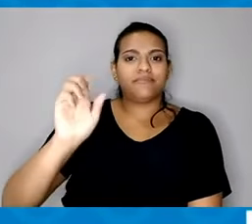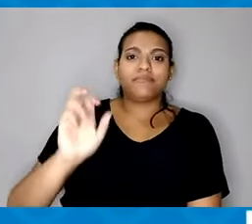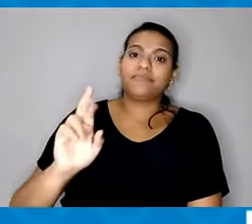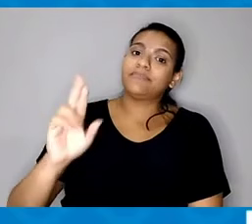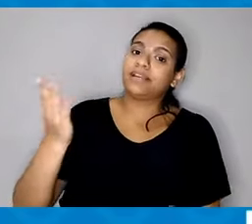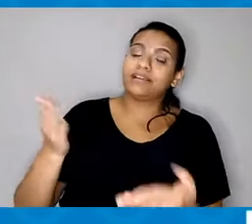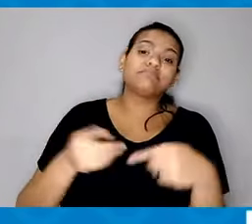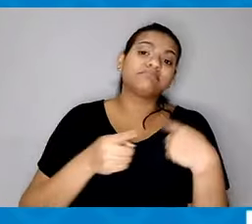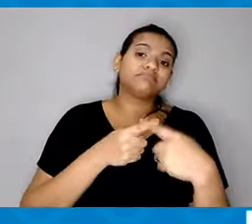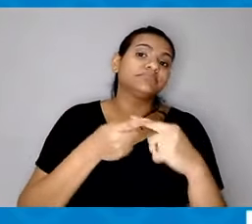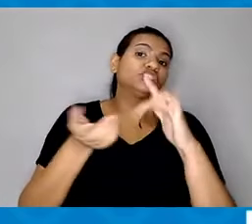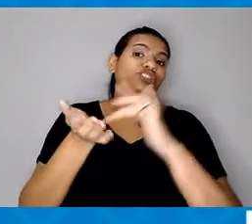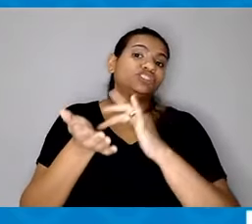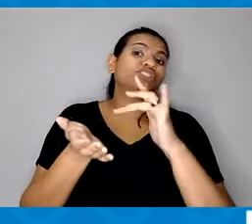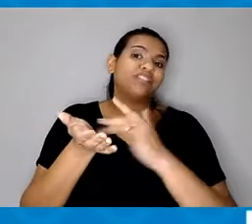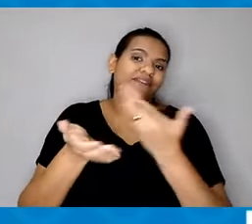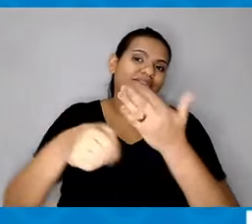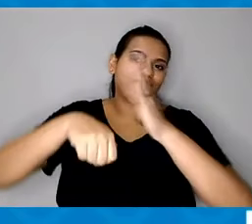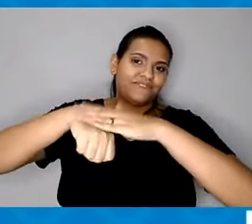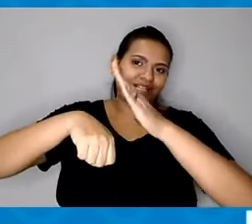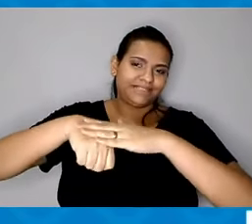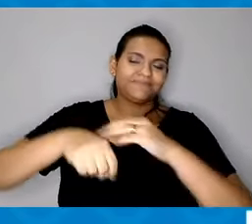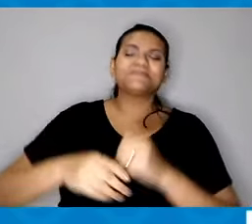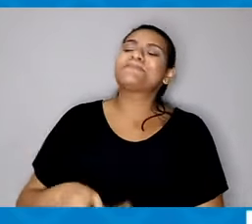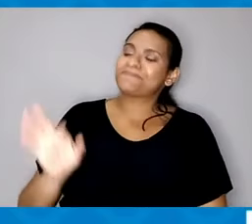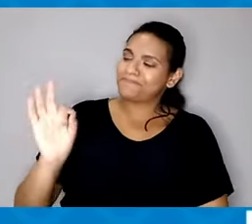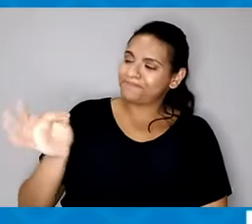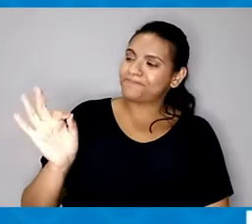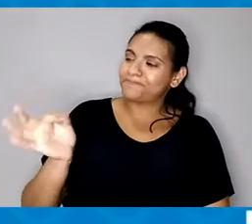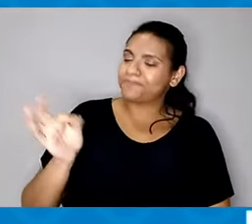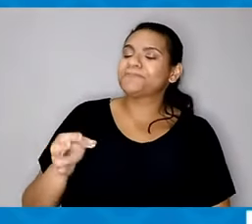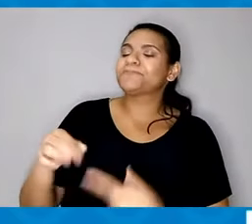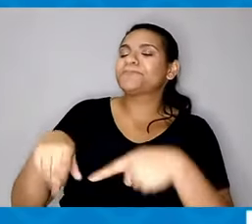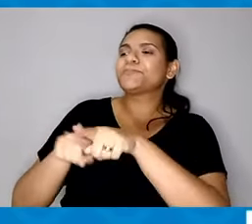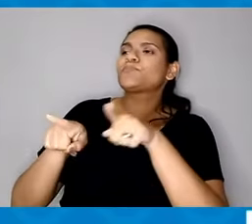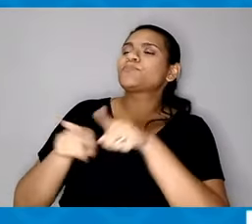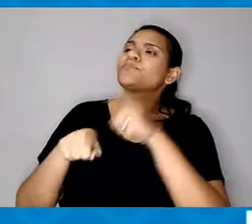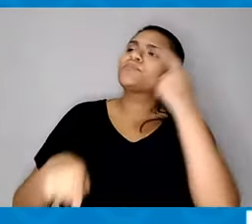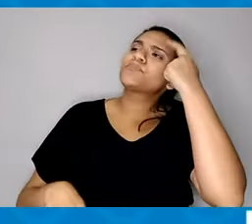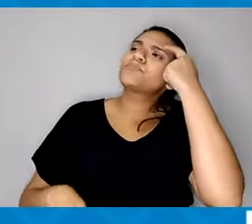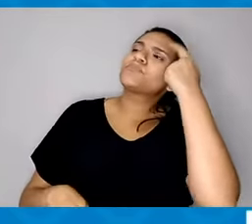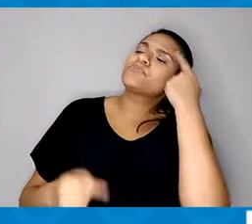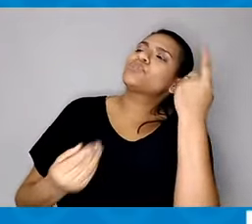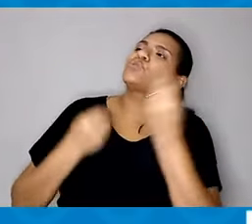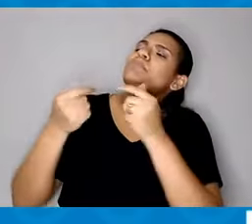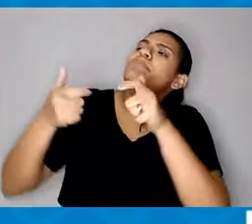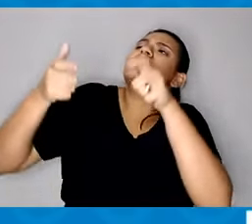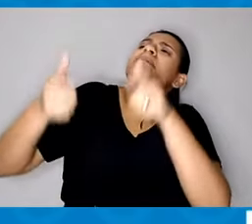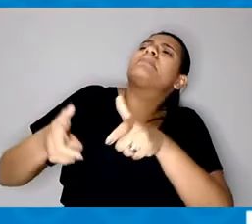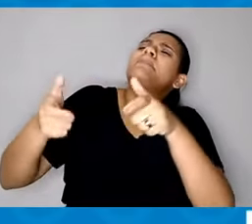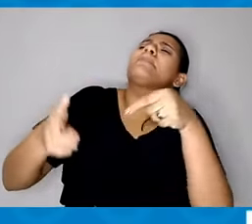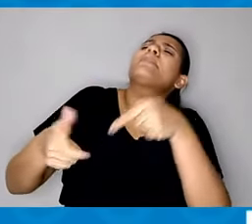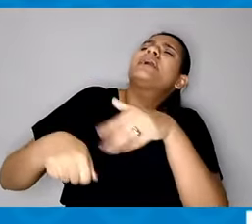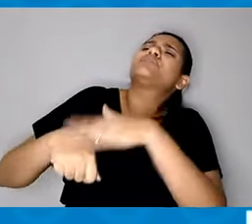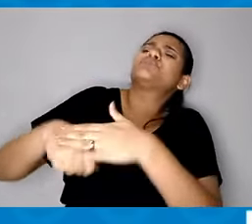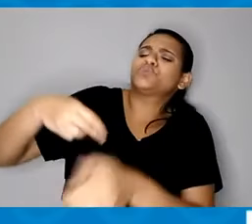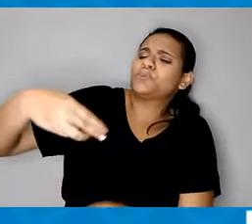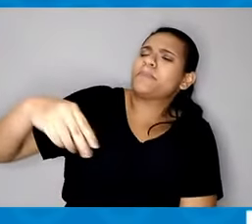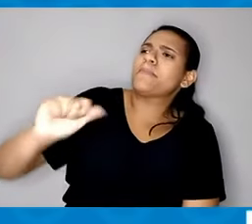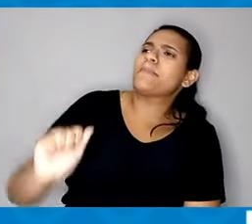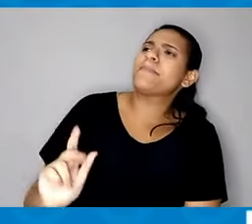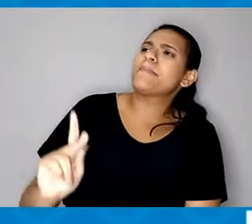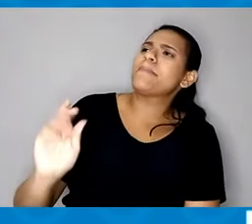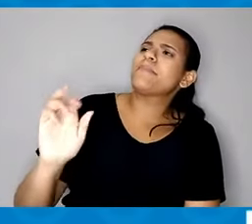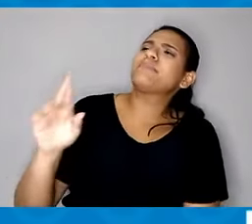até olhando um pouco, né, para essa perspectiva do espaço maker, né, existe um pouco dessa ideia de que você precisa ter toda